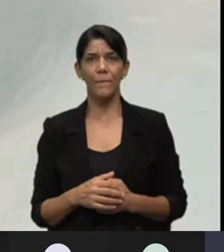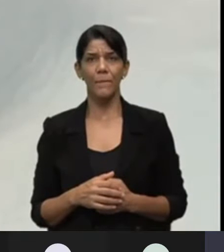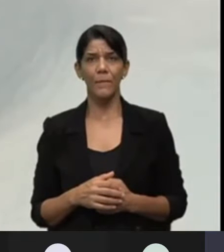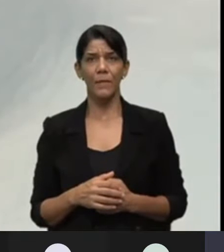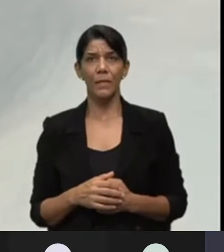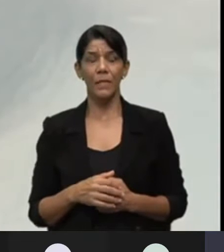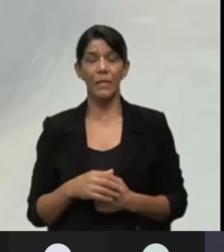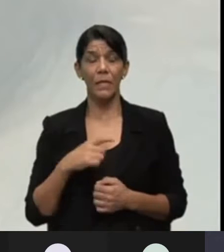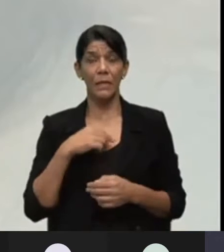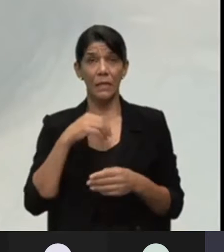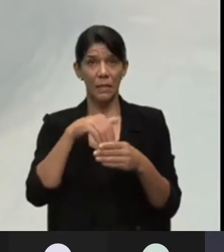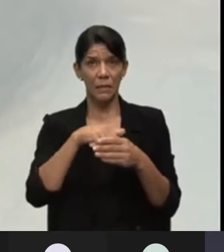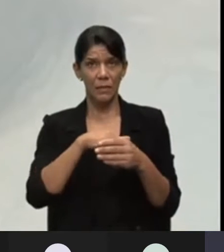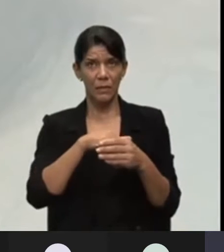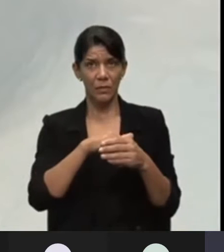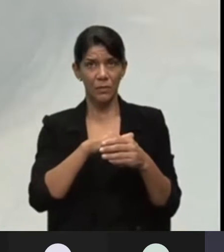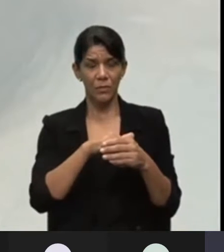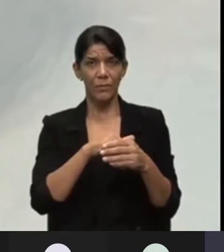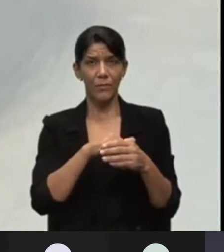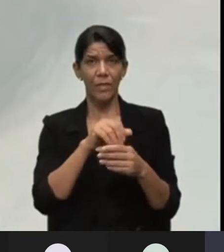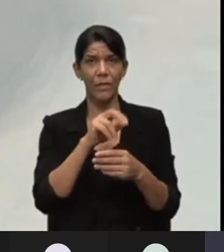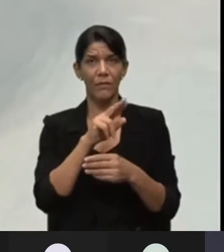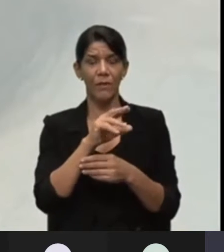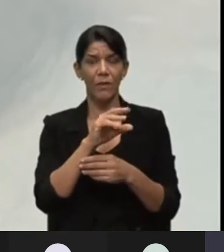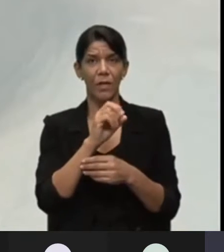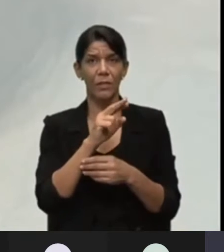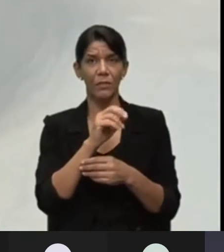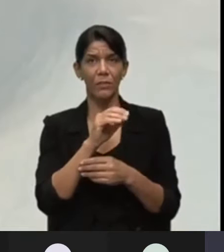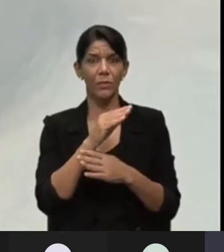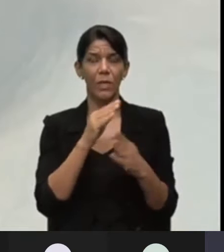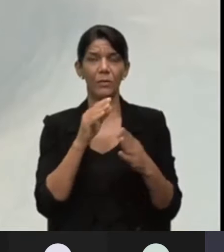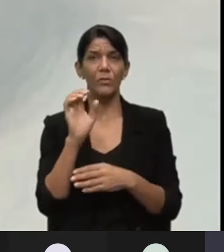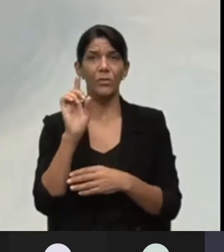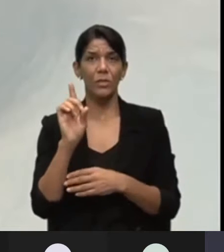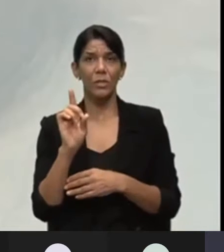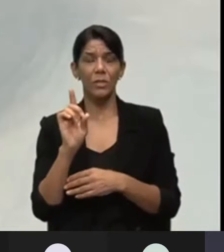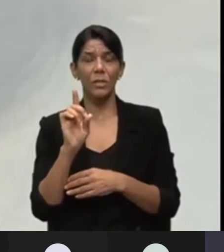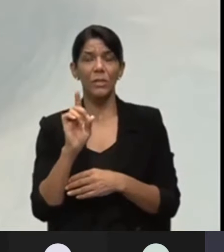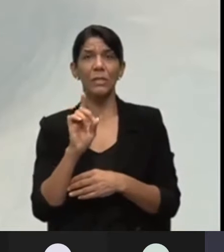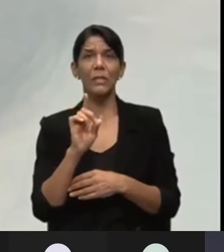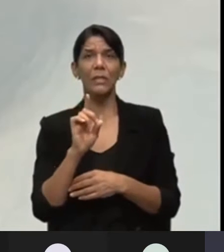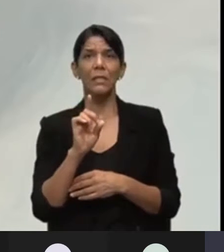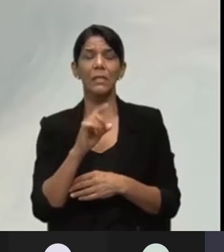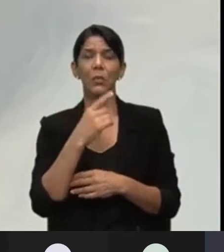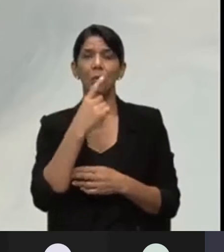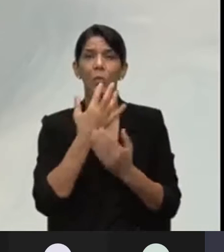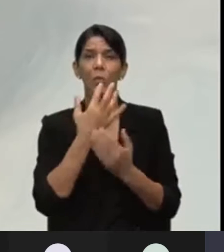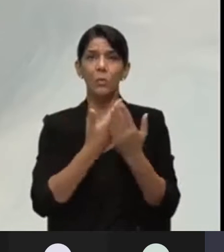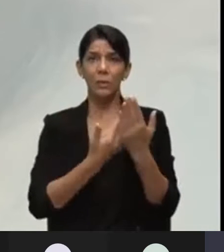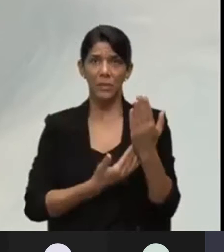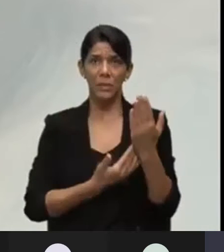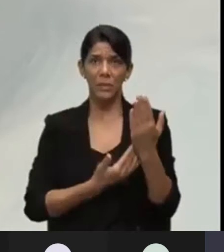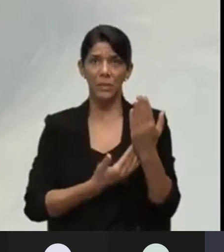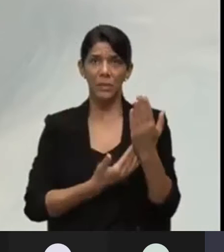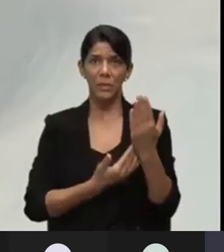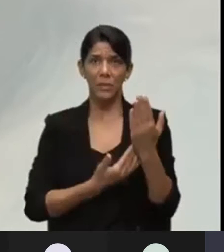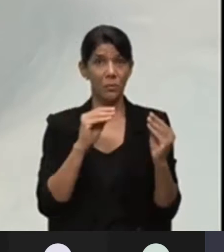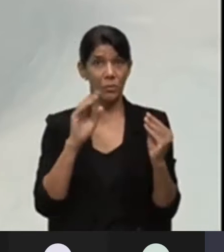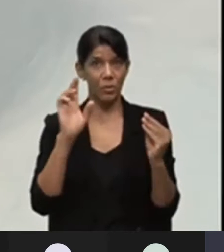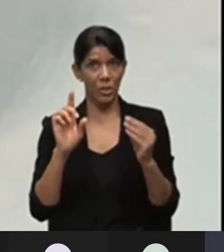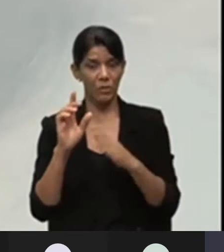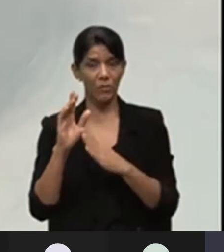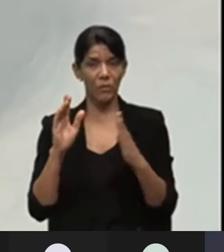Ok? Nós temos aqui a válvula atrioventricular direita, que vai levar o sangue do átrio direito para o ventrículo